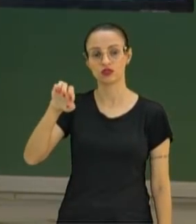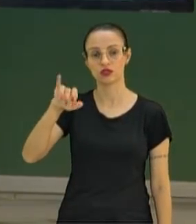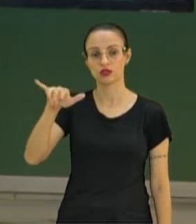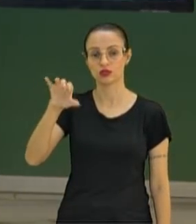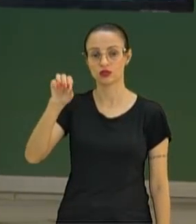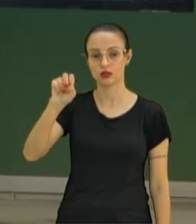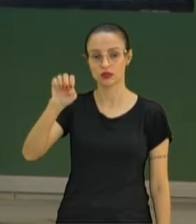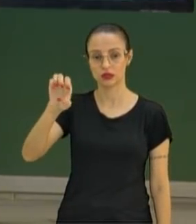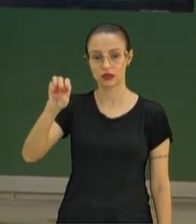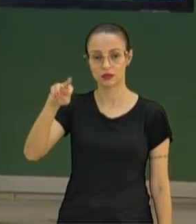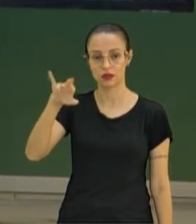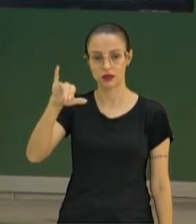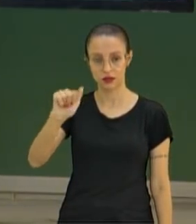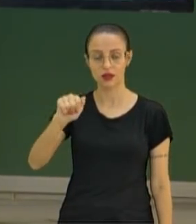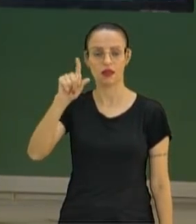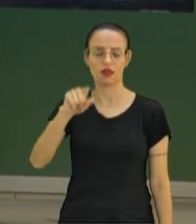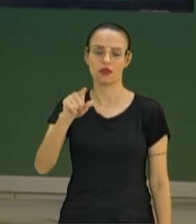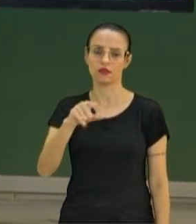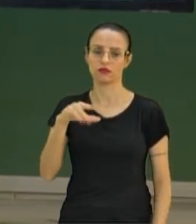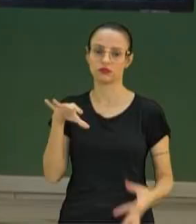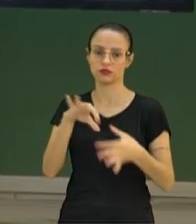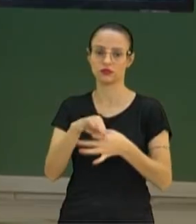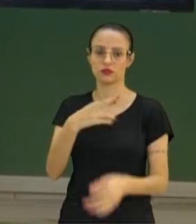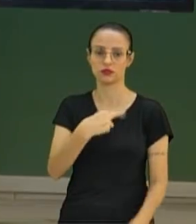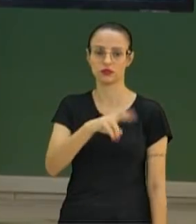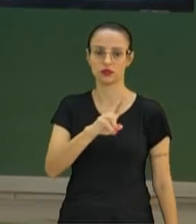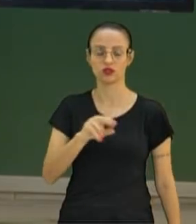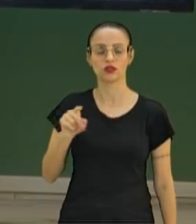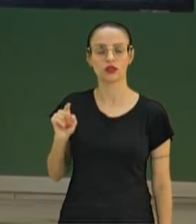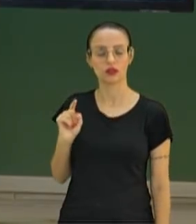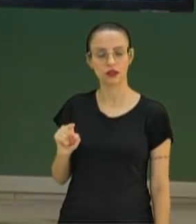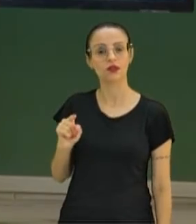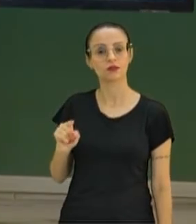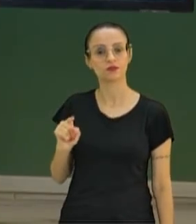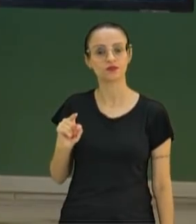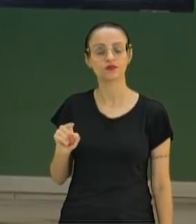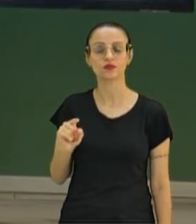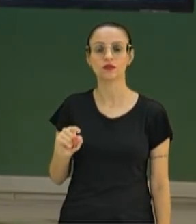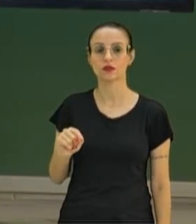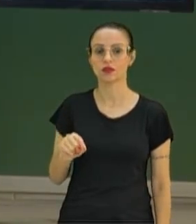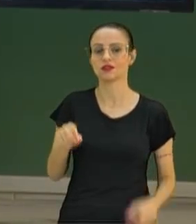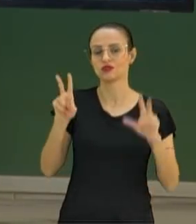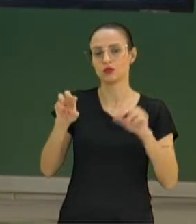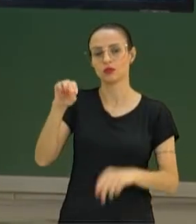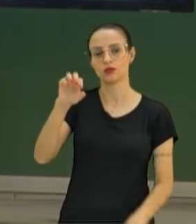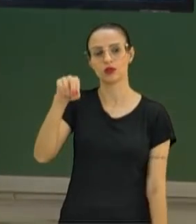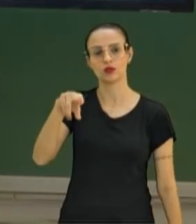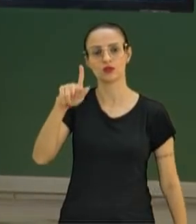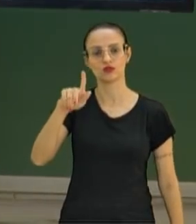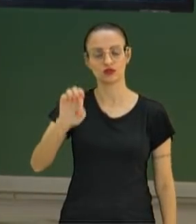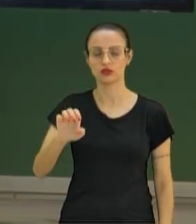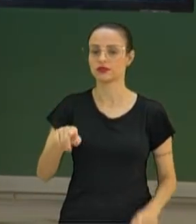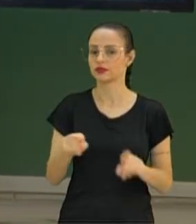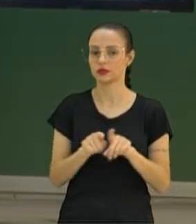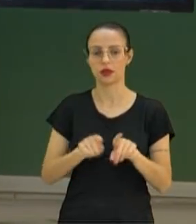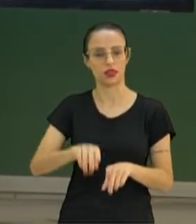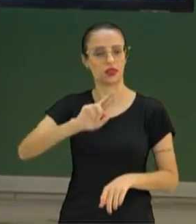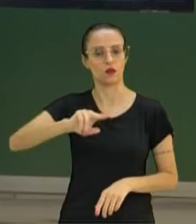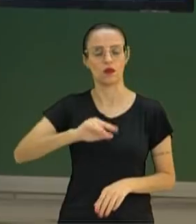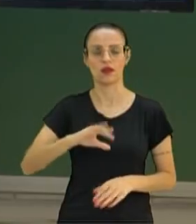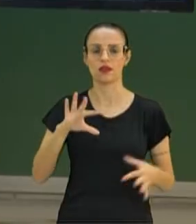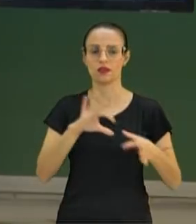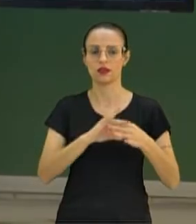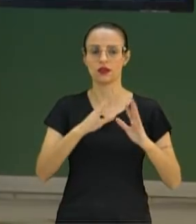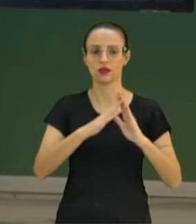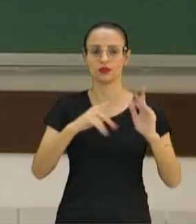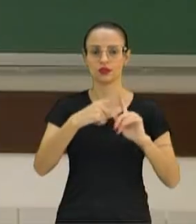novo, aí esse caráter messiânico de um monge, né? Ele tinha esse título de monge, também não necessariamente ligado à Igreja